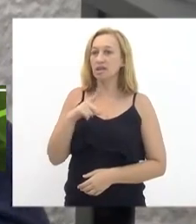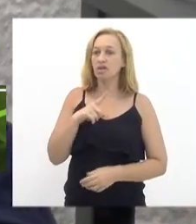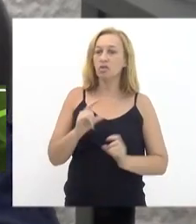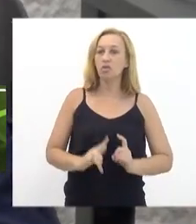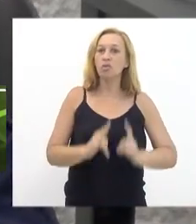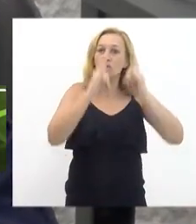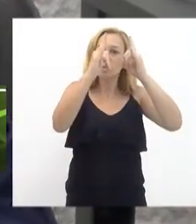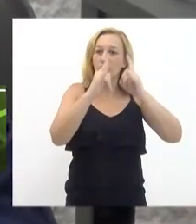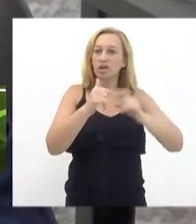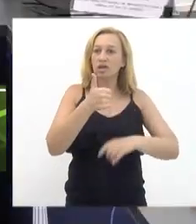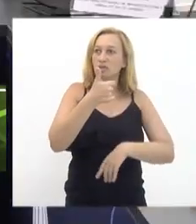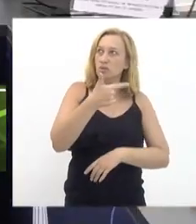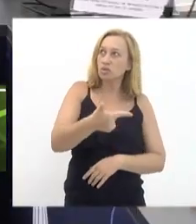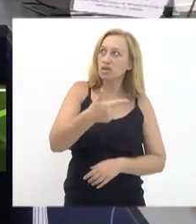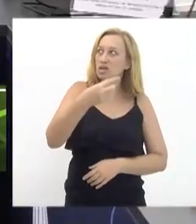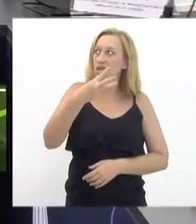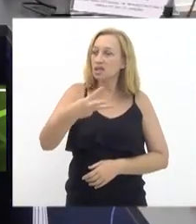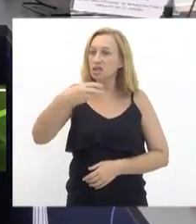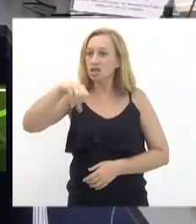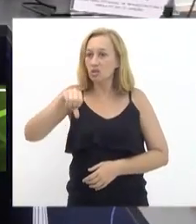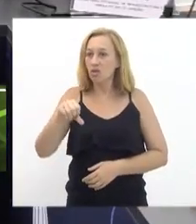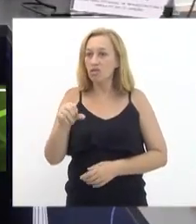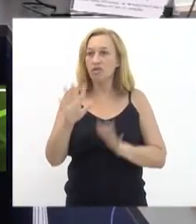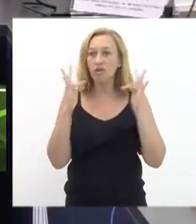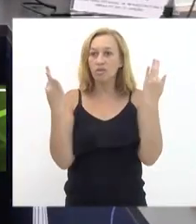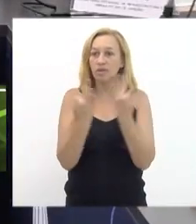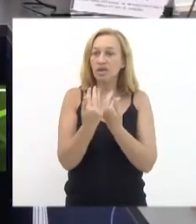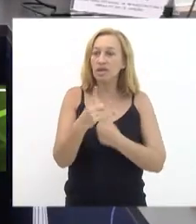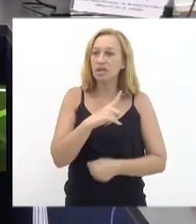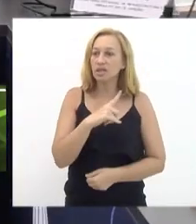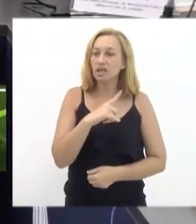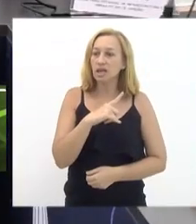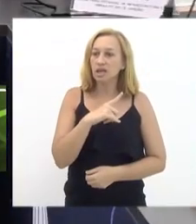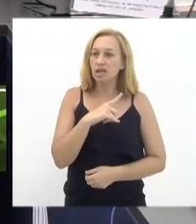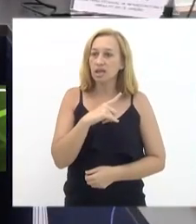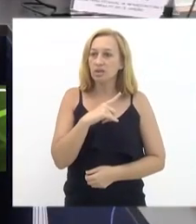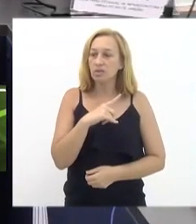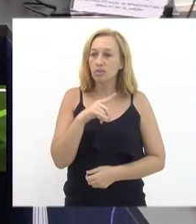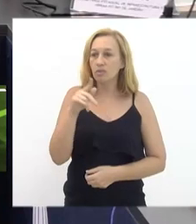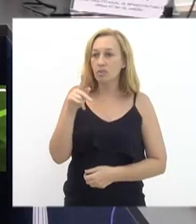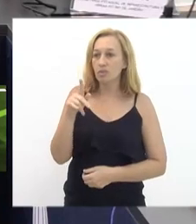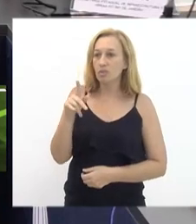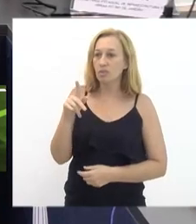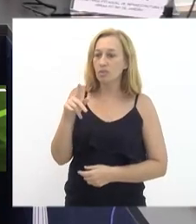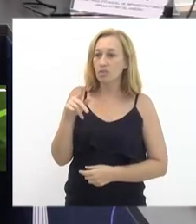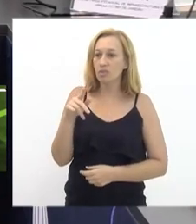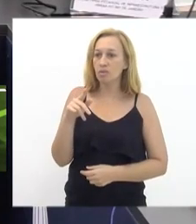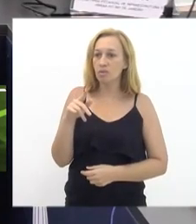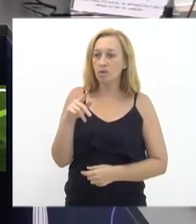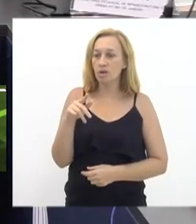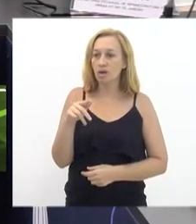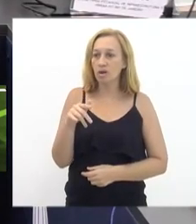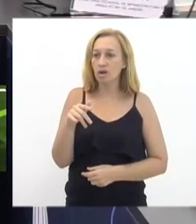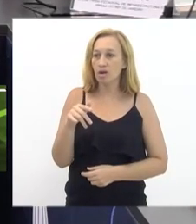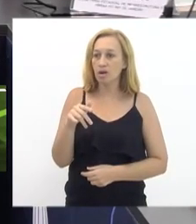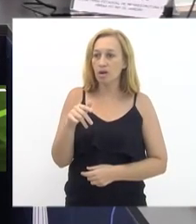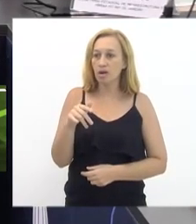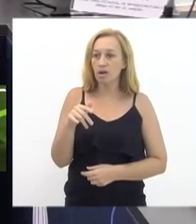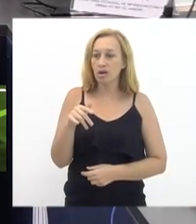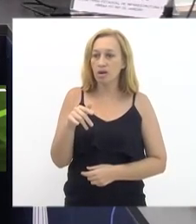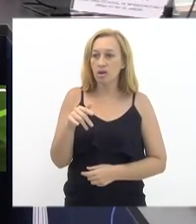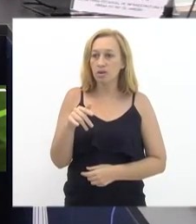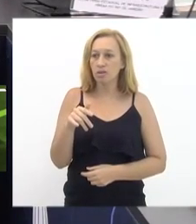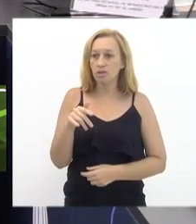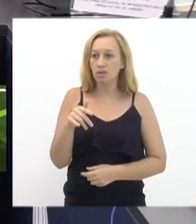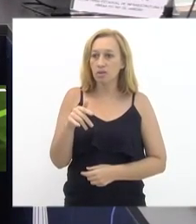que você mora lá 239 famílias aonde você tem o pé direito da pessoa não cabe